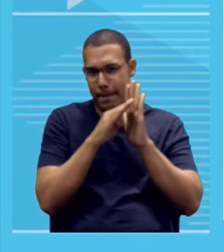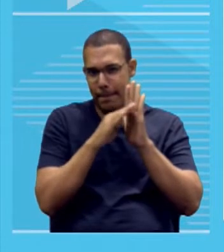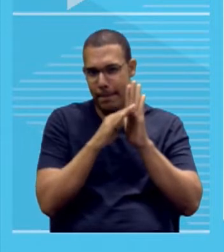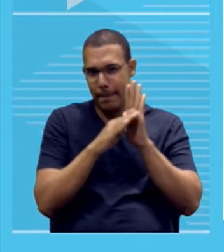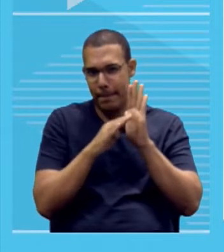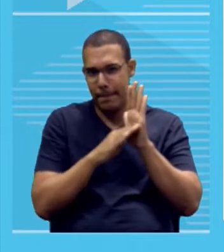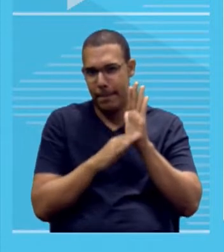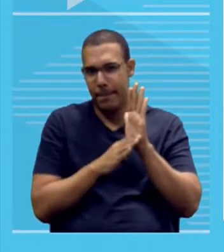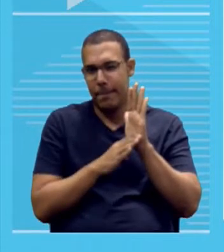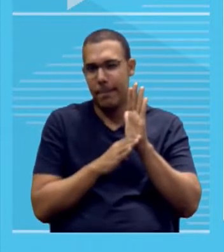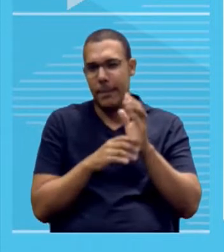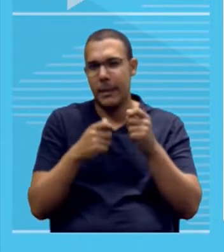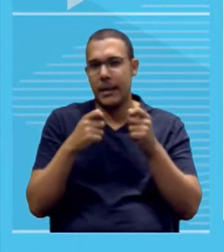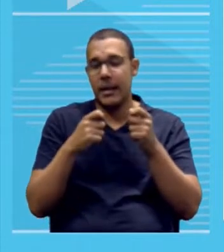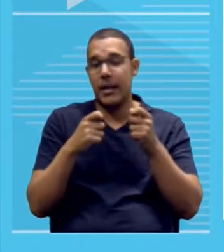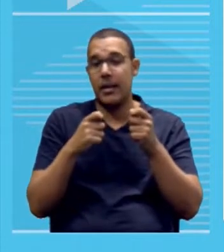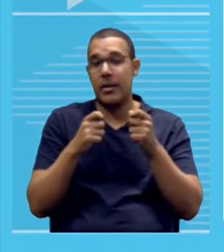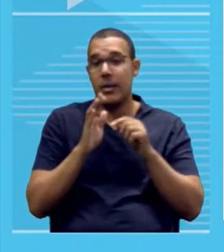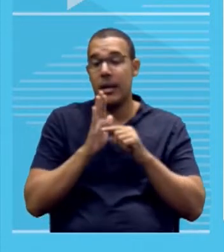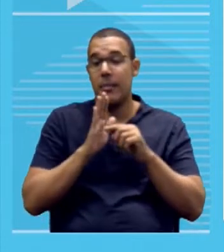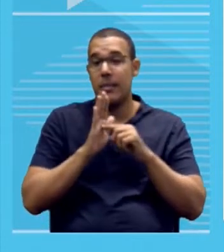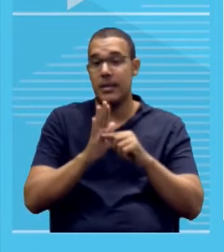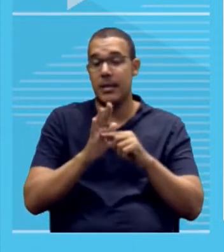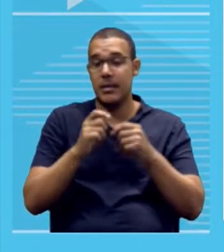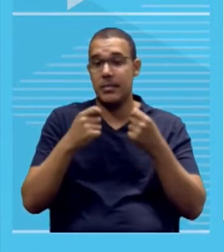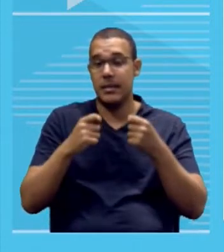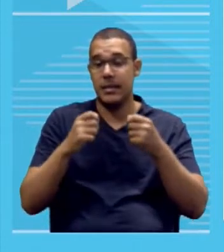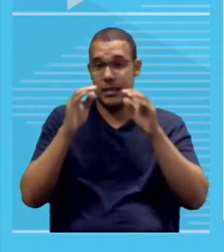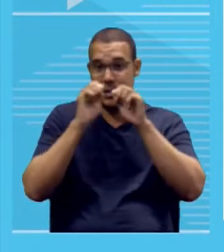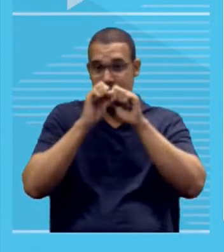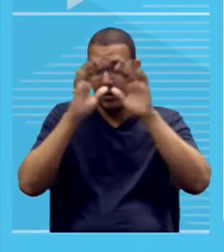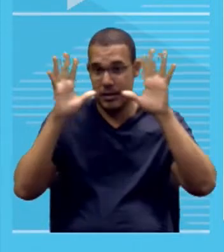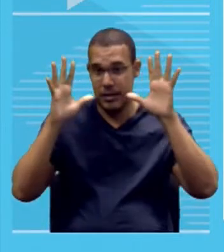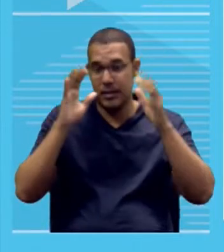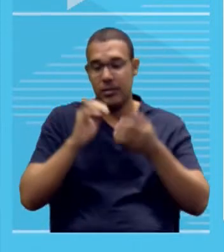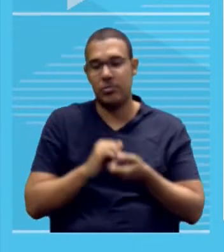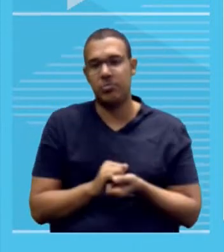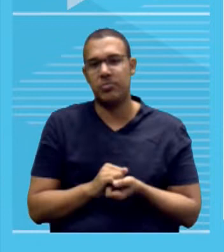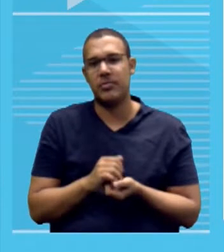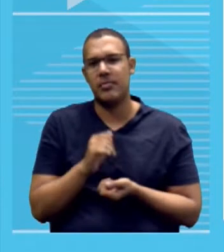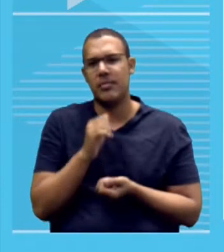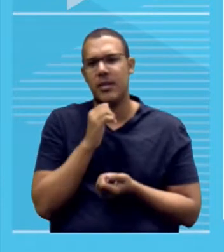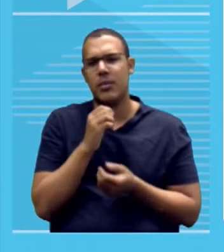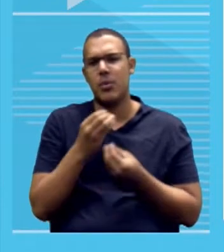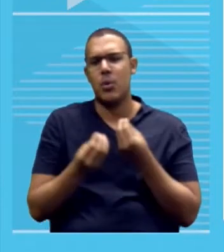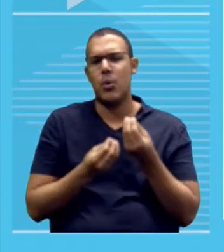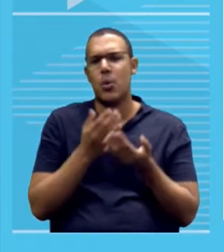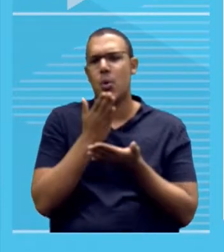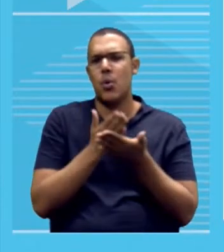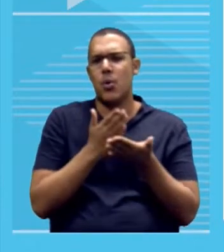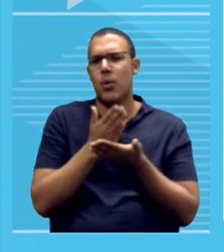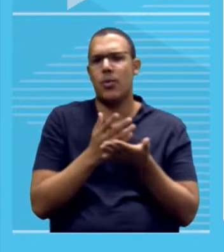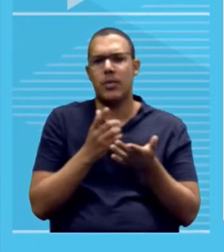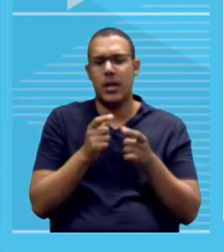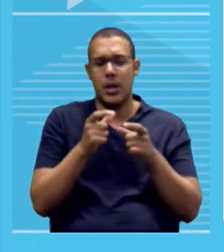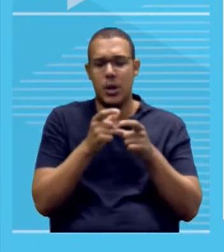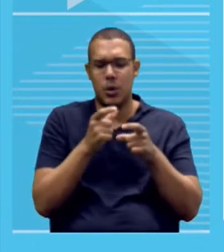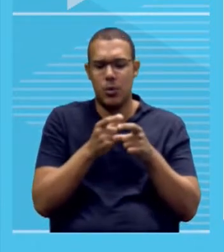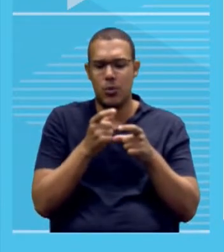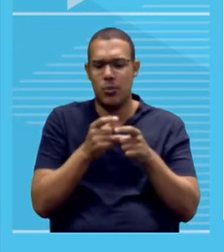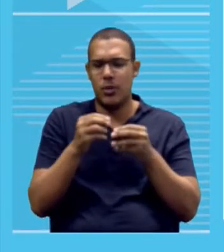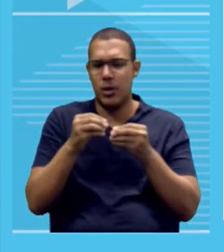vai ficar tão claro a mensagem então o corte corte como corte em cubinhos corte em tirinhas corte